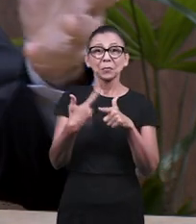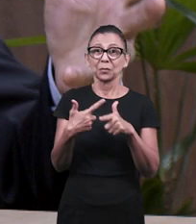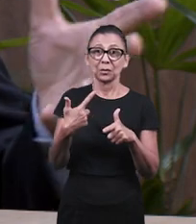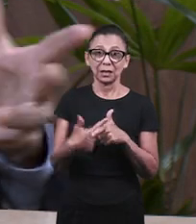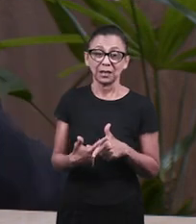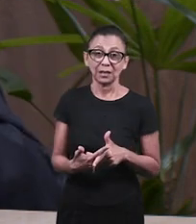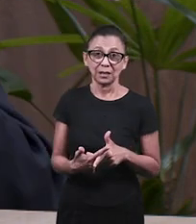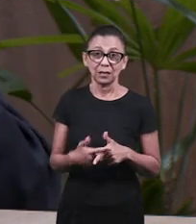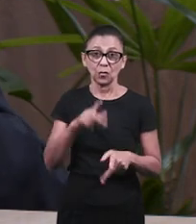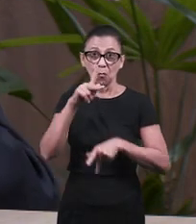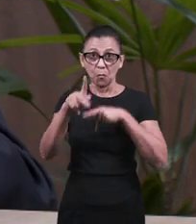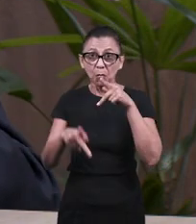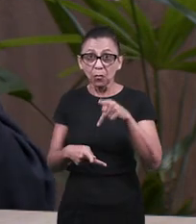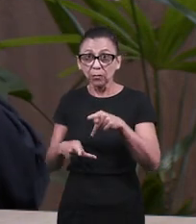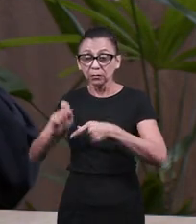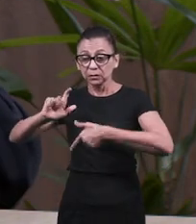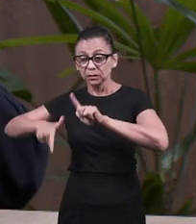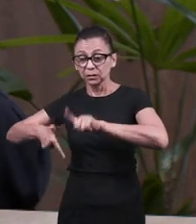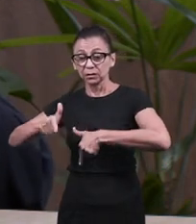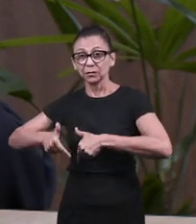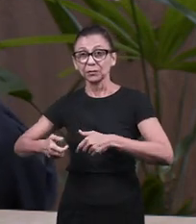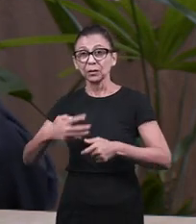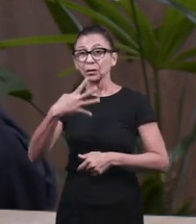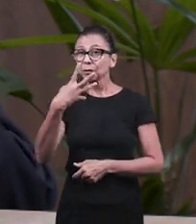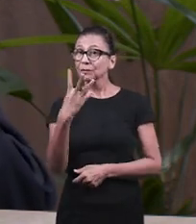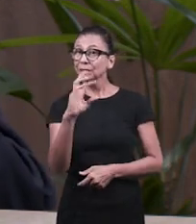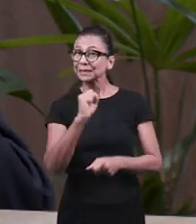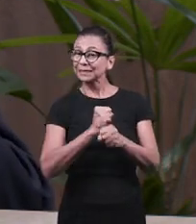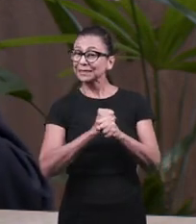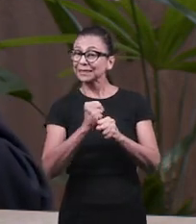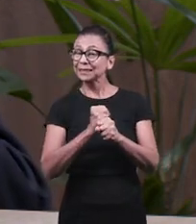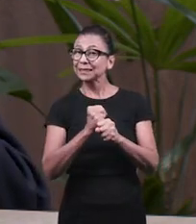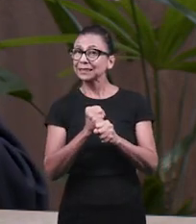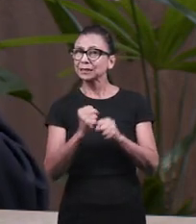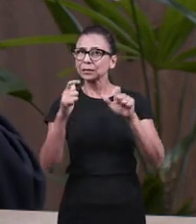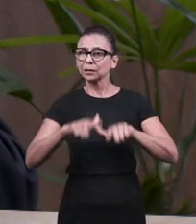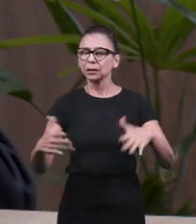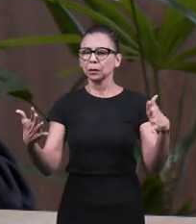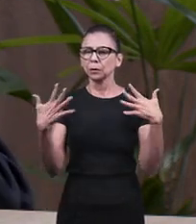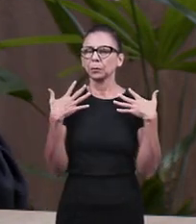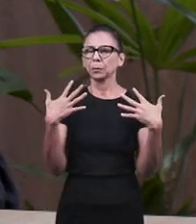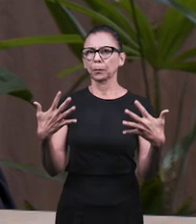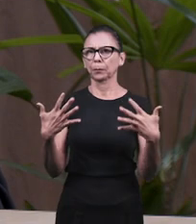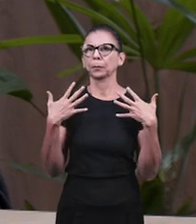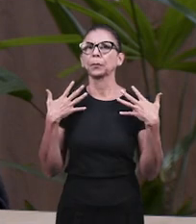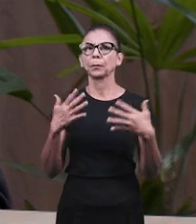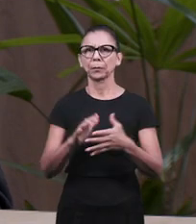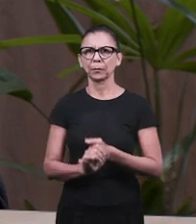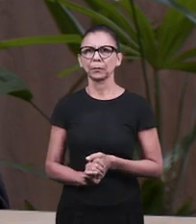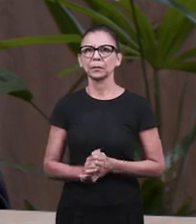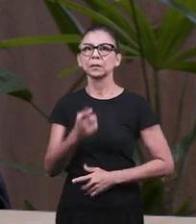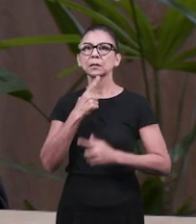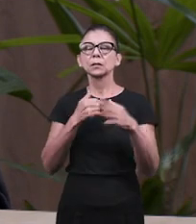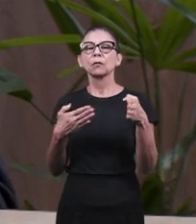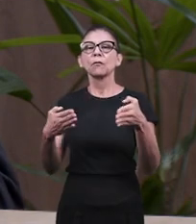Vagaram 40 anos no deserto, porque Canaã que eles iam entrar era tipo da